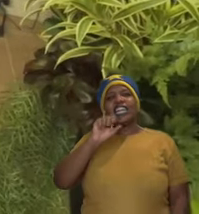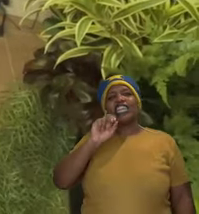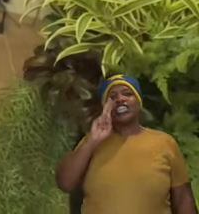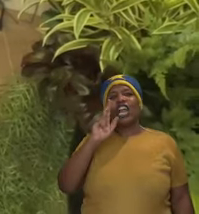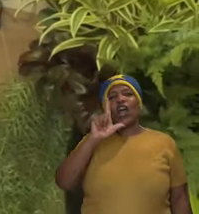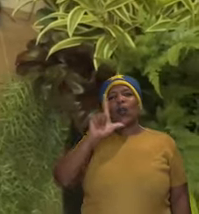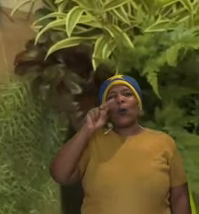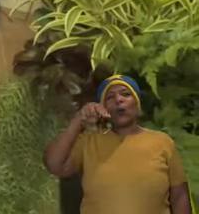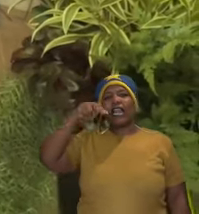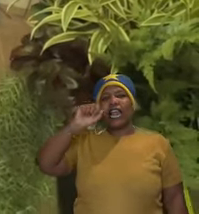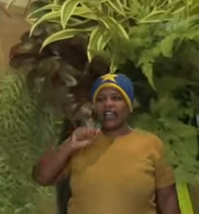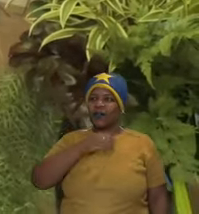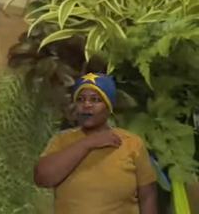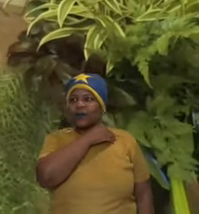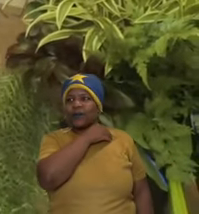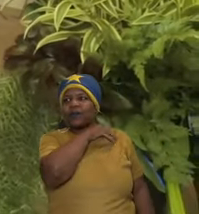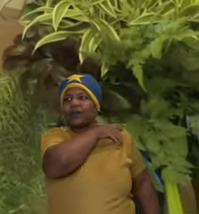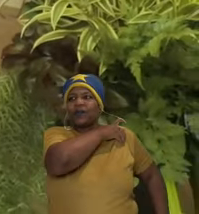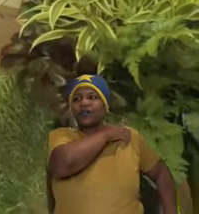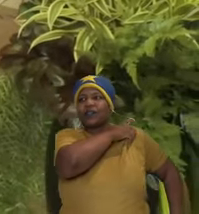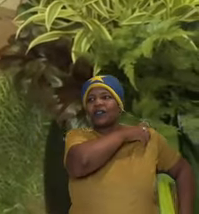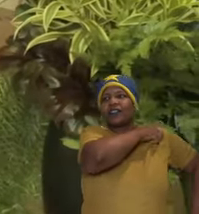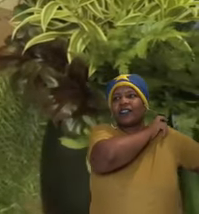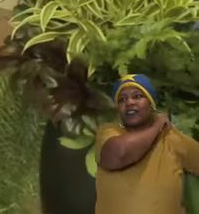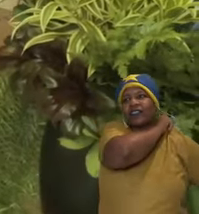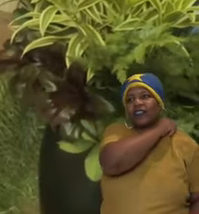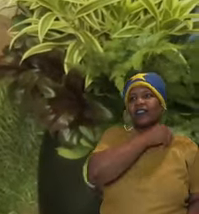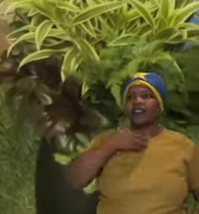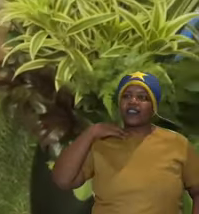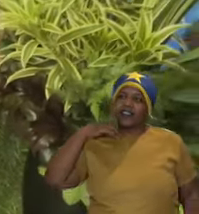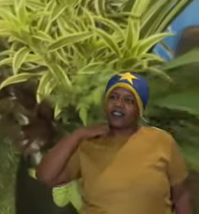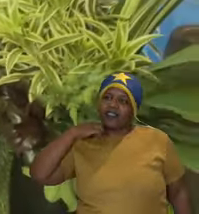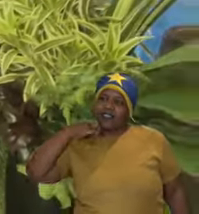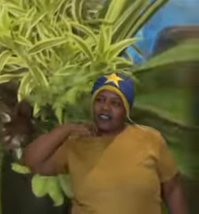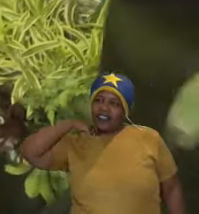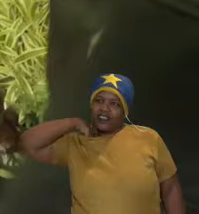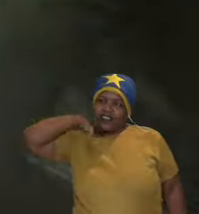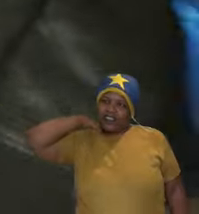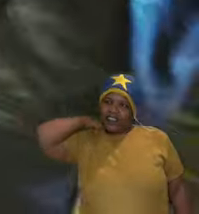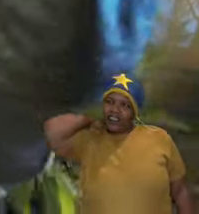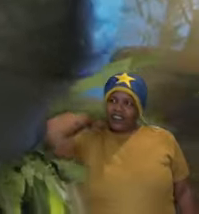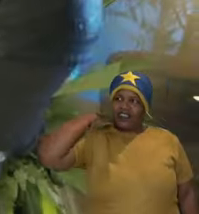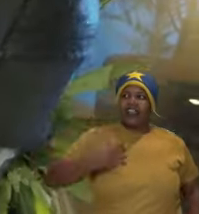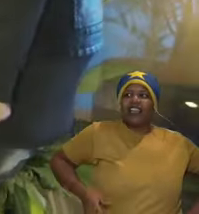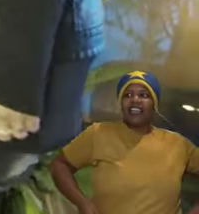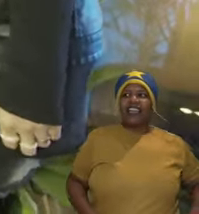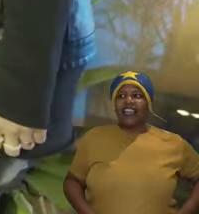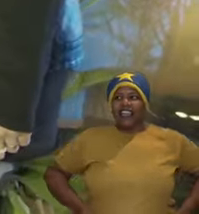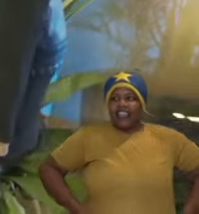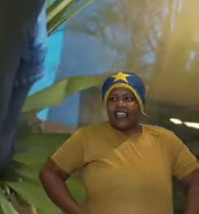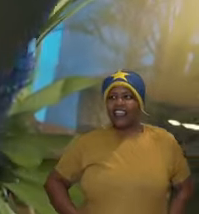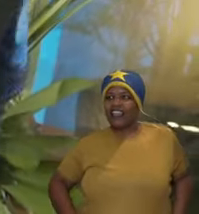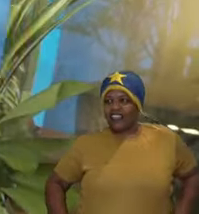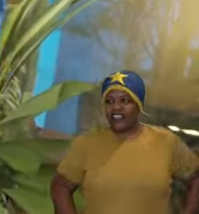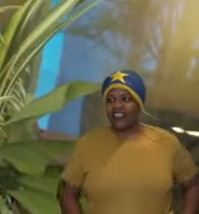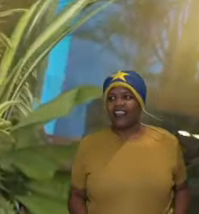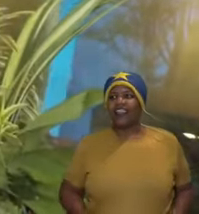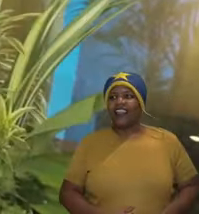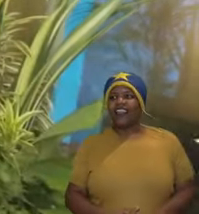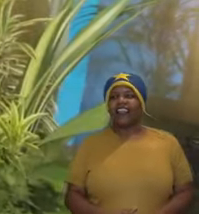bora. Vambora. Oh. Ei, Jay, vem aqui, porra. Vem o cara aqui, né? tem um bicho aqui também. Tem que dar o